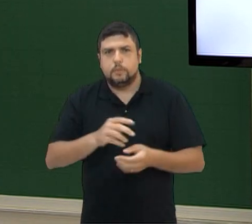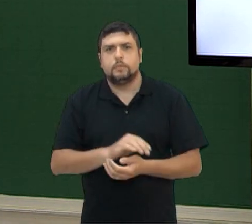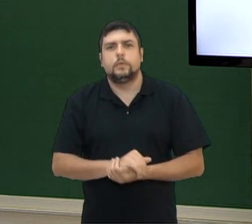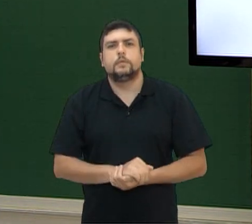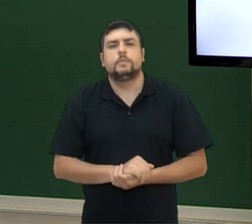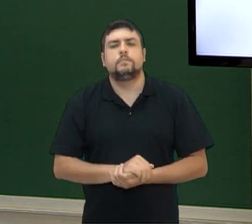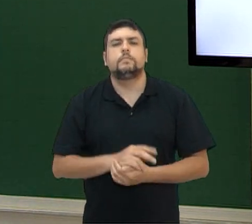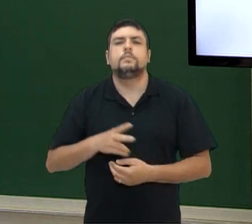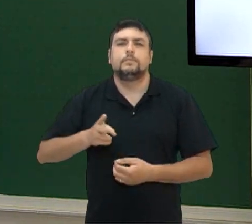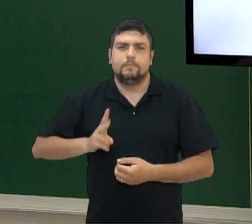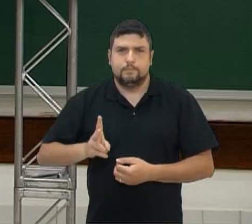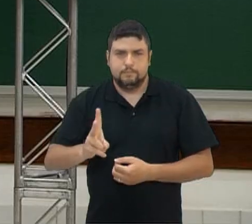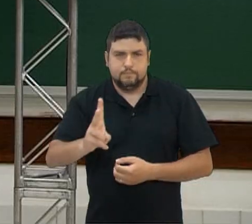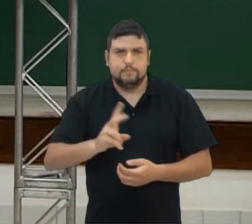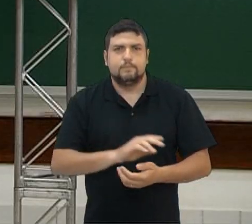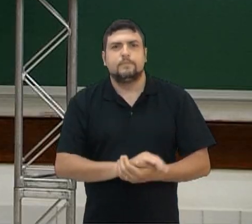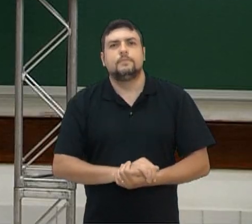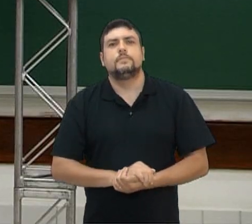Vamos continuar?